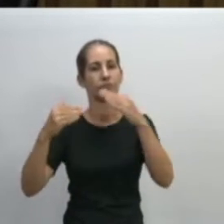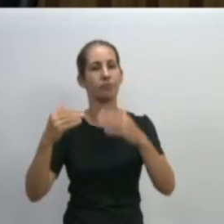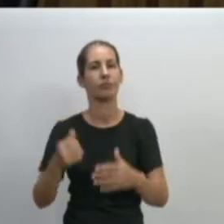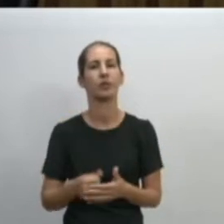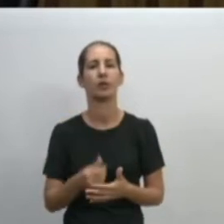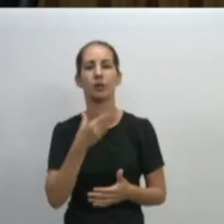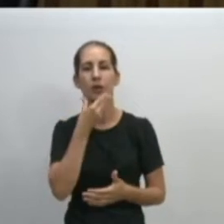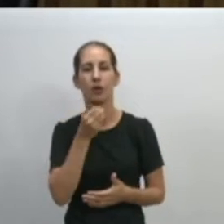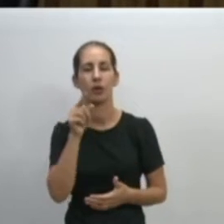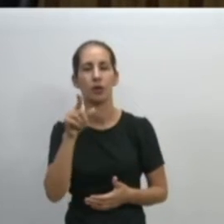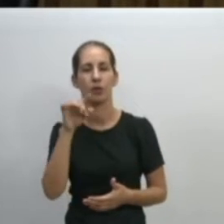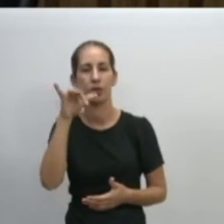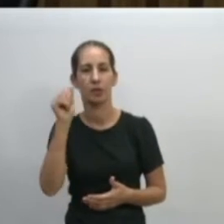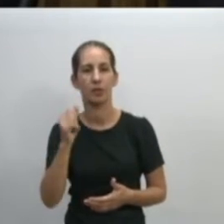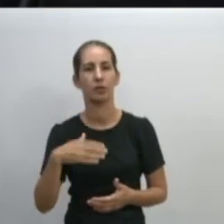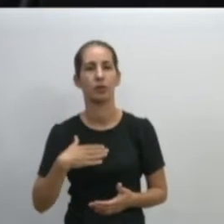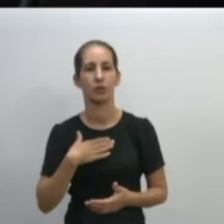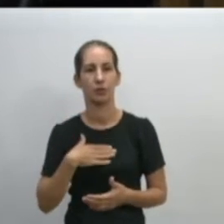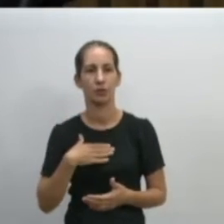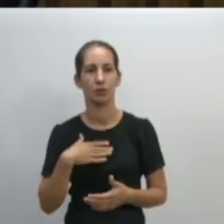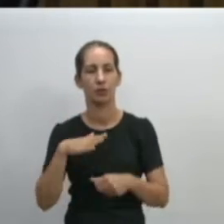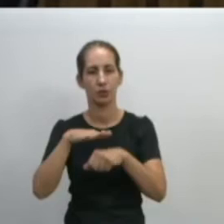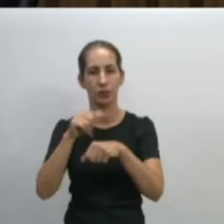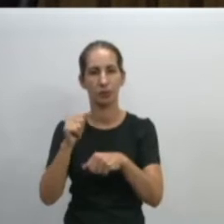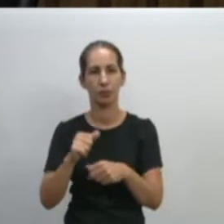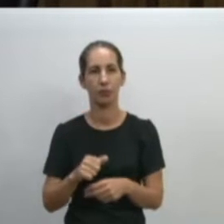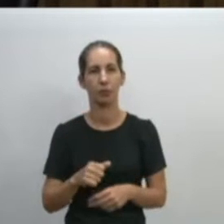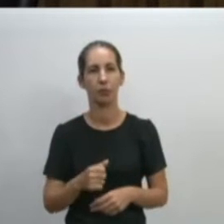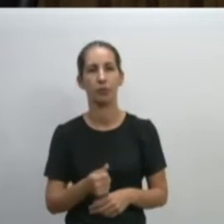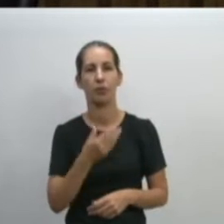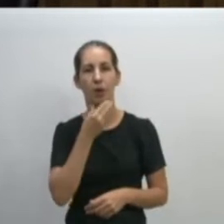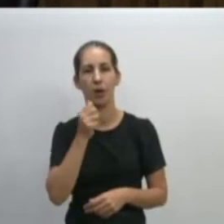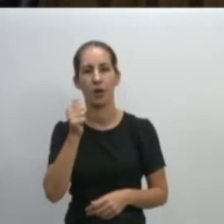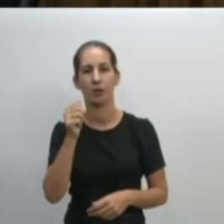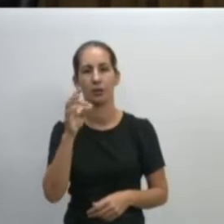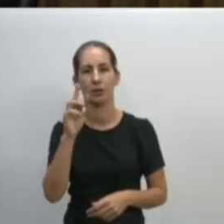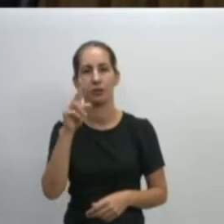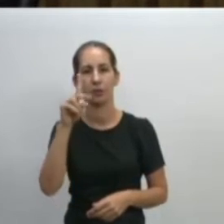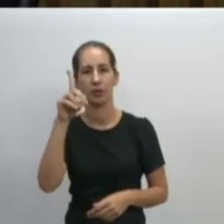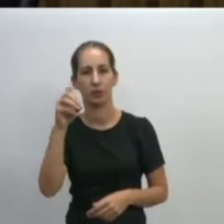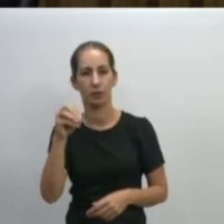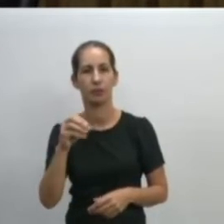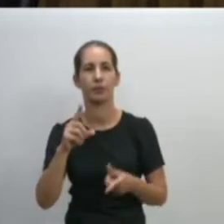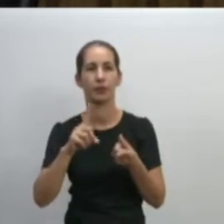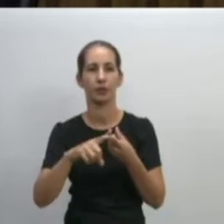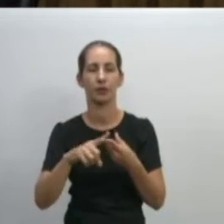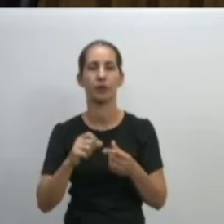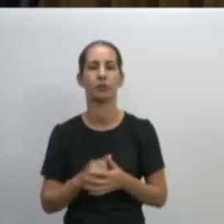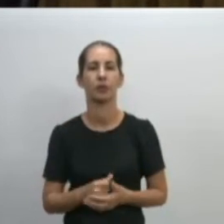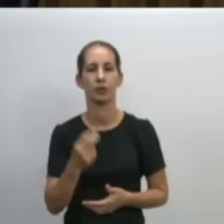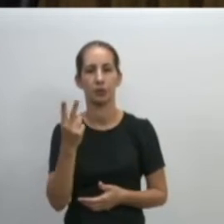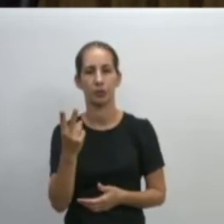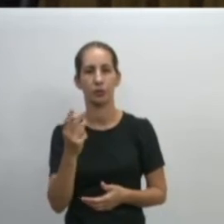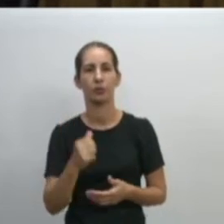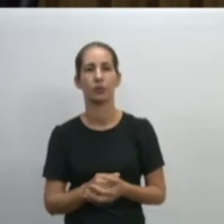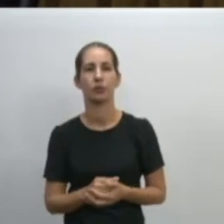seu Luiz carinhosamente o chamou de garoto atrevido. Além destes dois ícones da música brasileira,